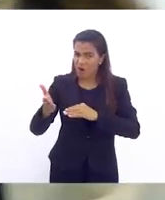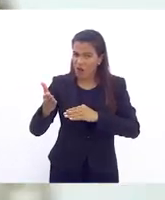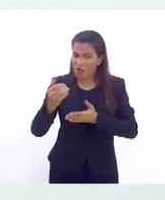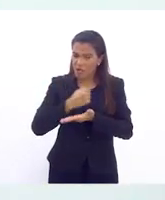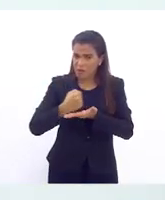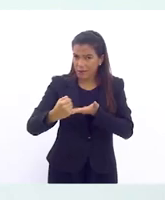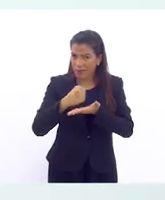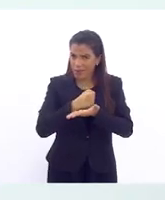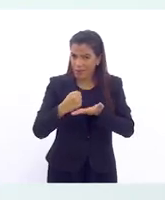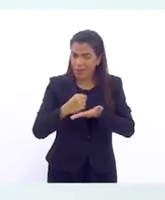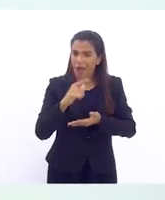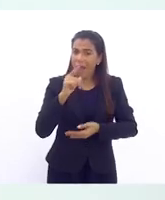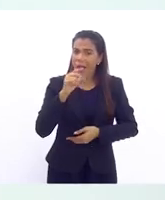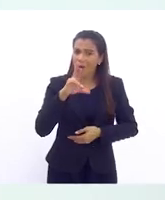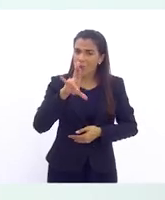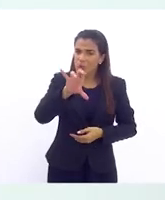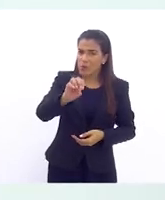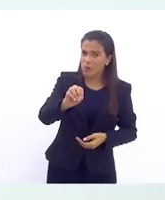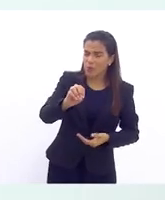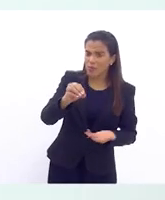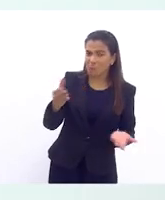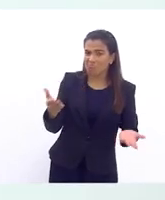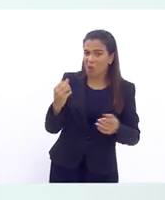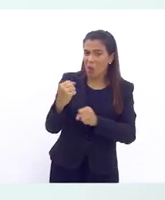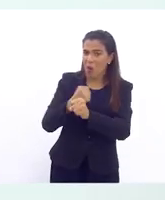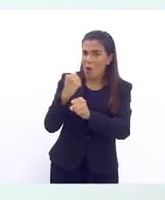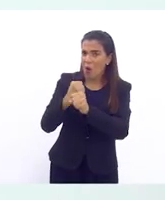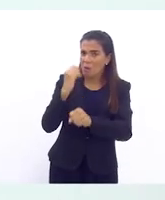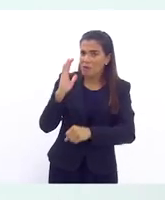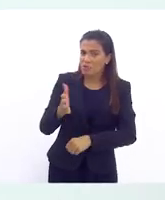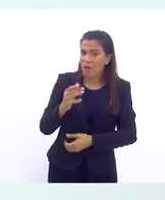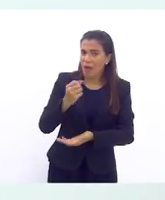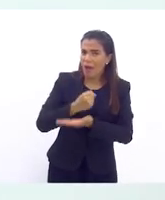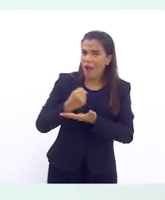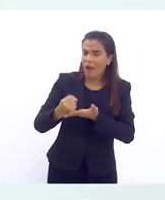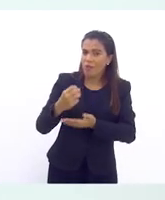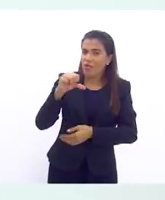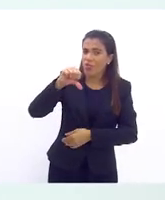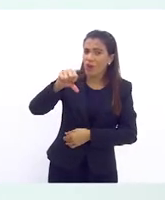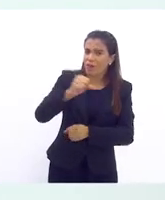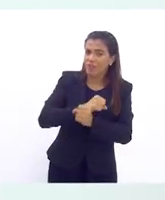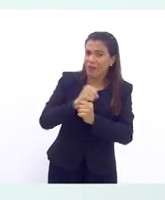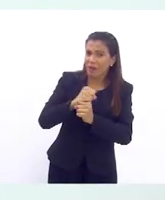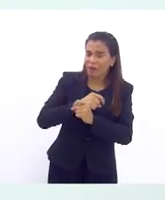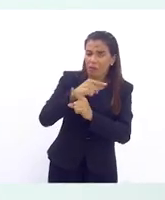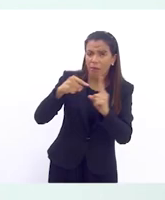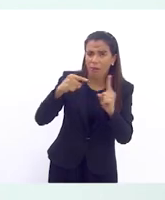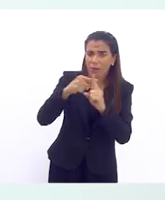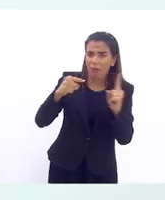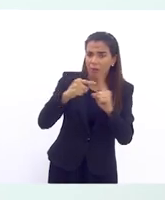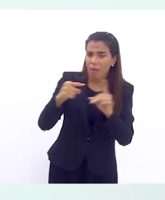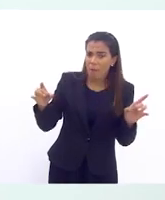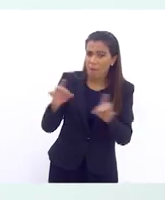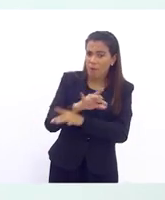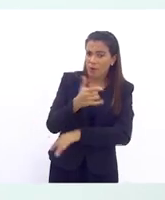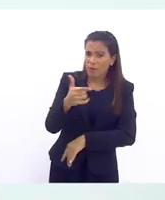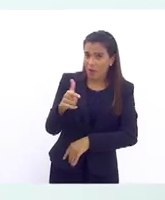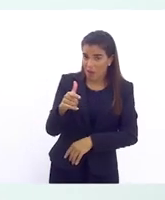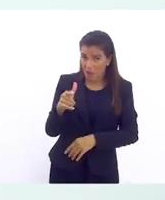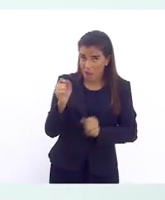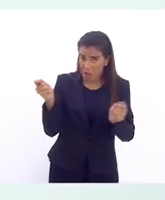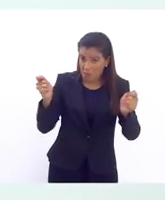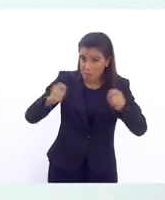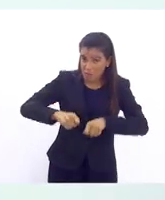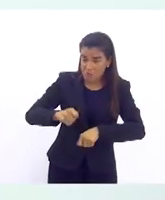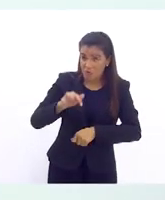águas do rio e a obra já tem nove anos estado e não terminou né até pela metade se é possível ficar assumir